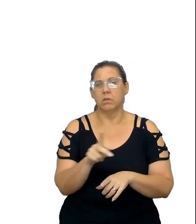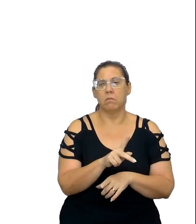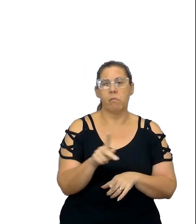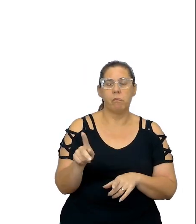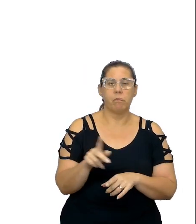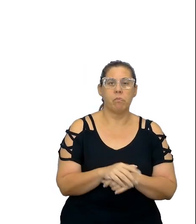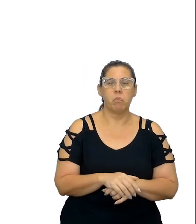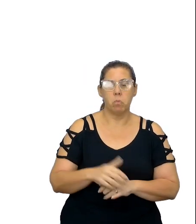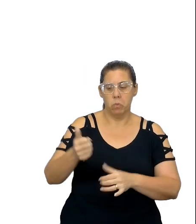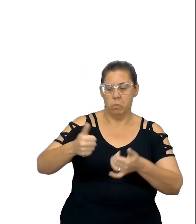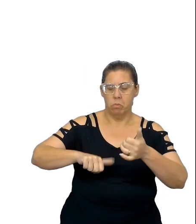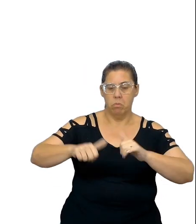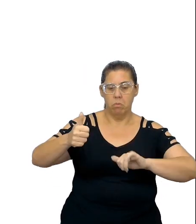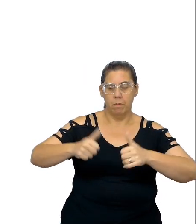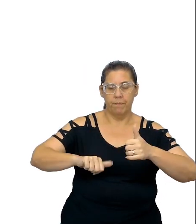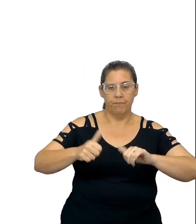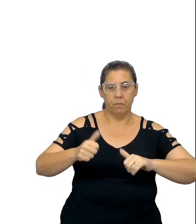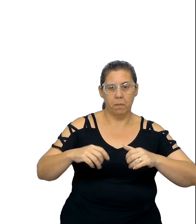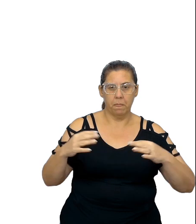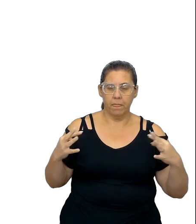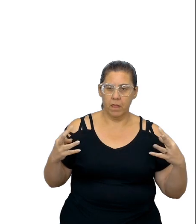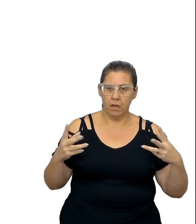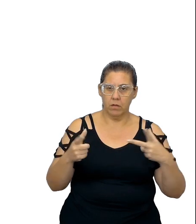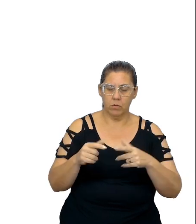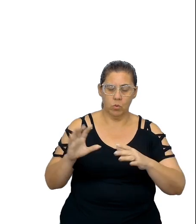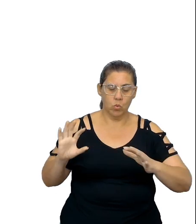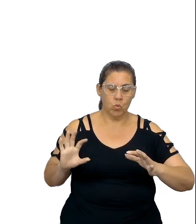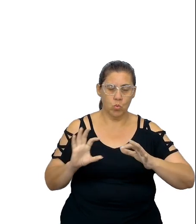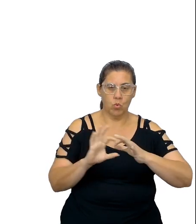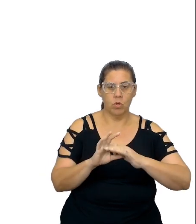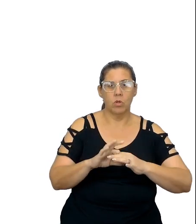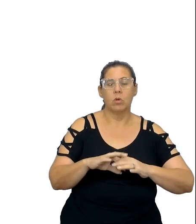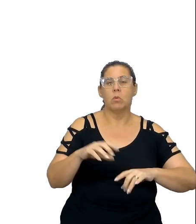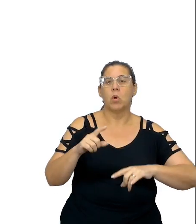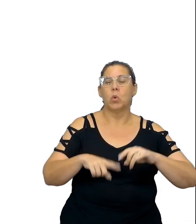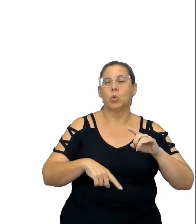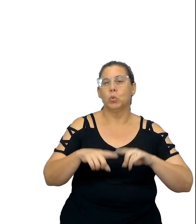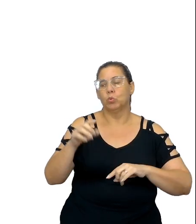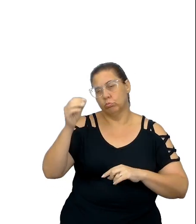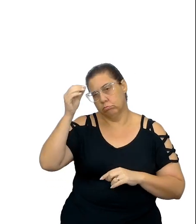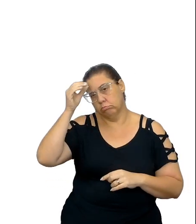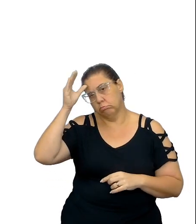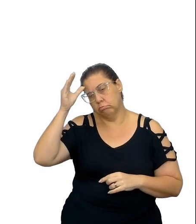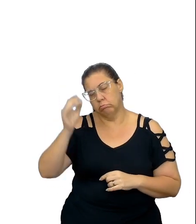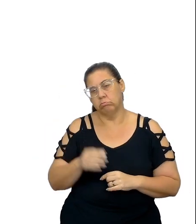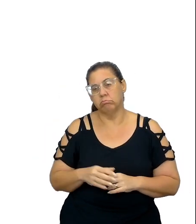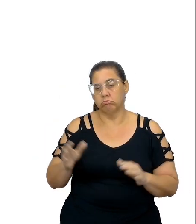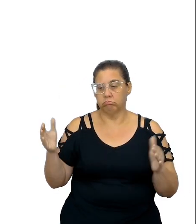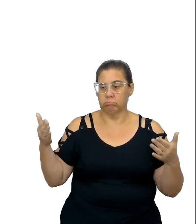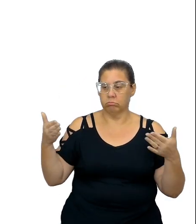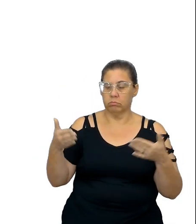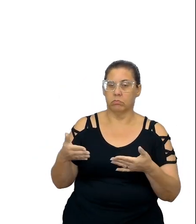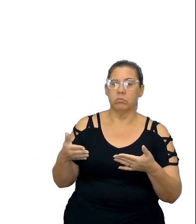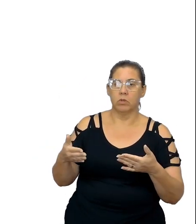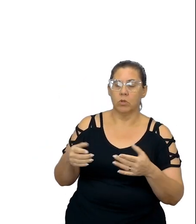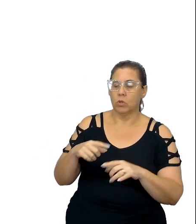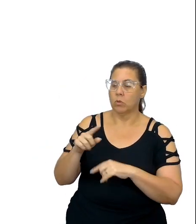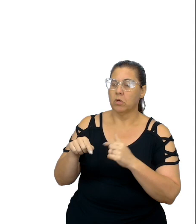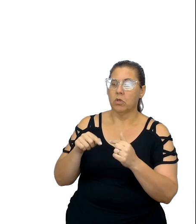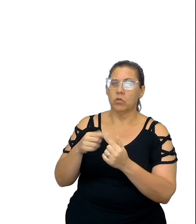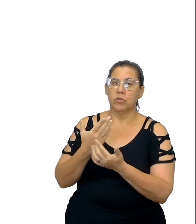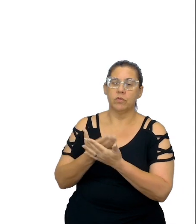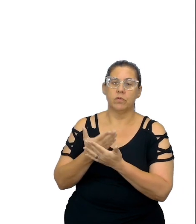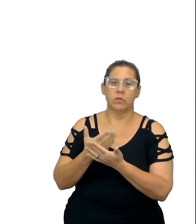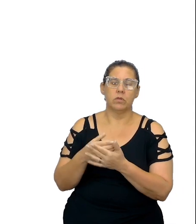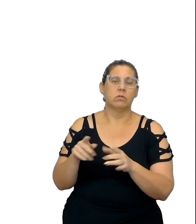professores, analisar se a habilidade essencial conecta-se com o objeto de conhecimento, olhar para os objetivos das aulas